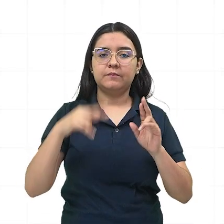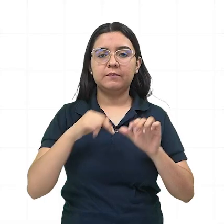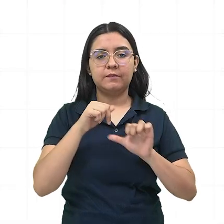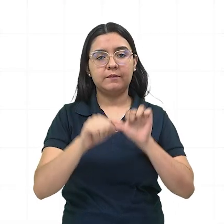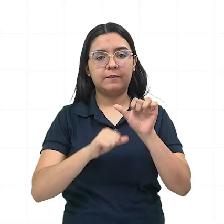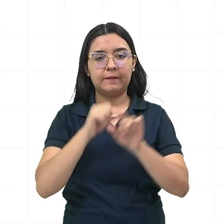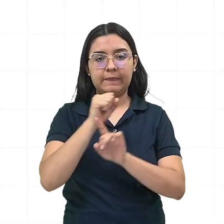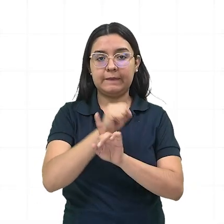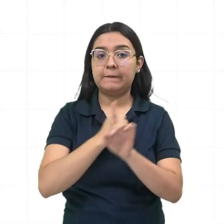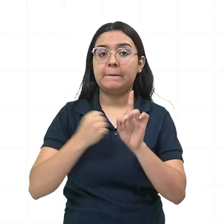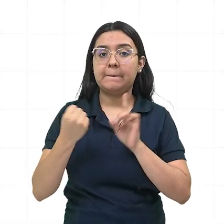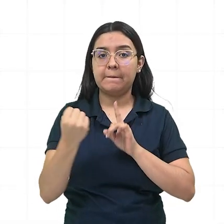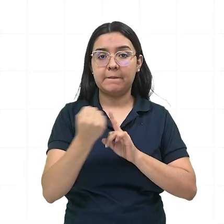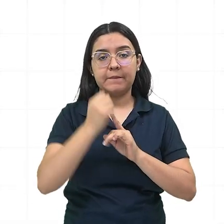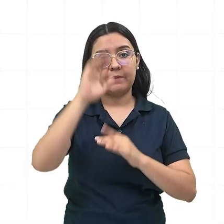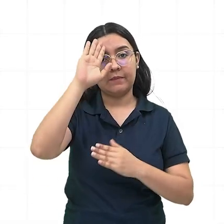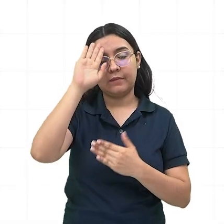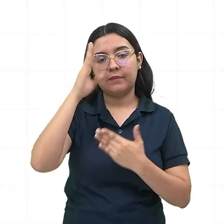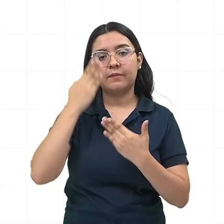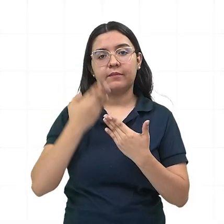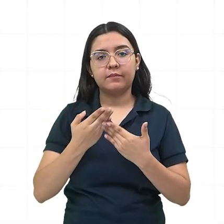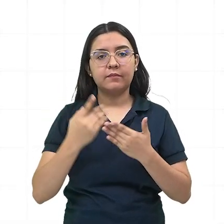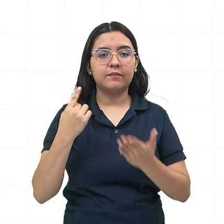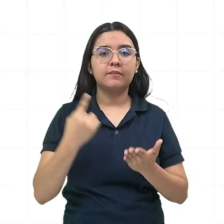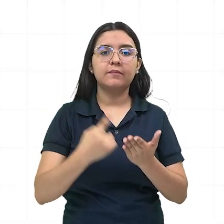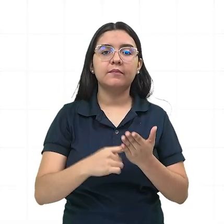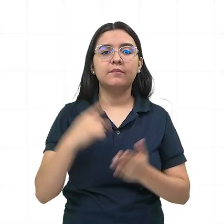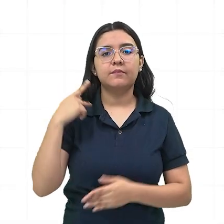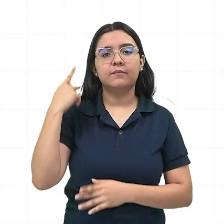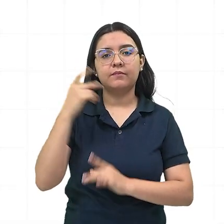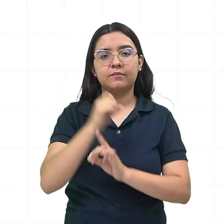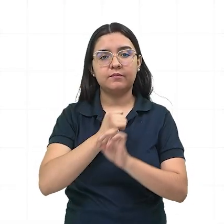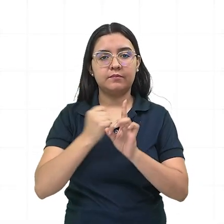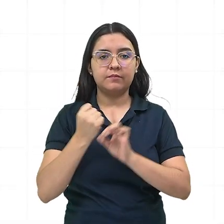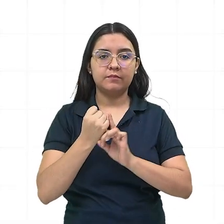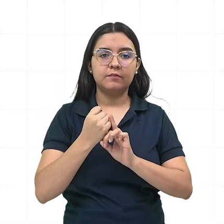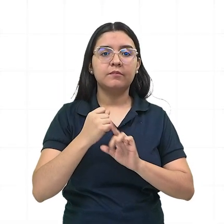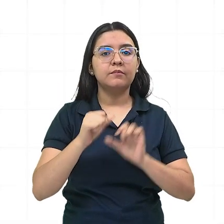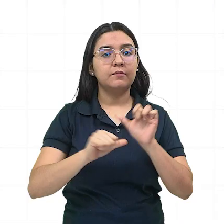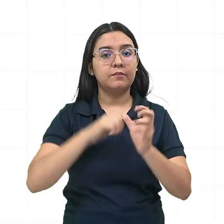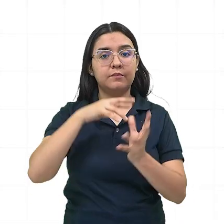transformação social. Crença e compromisso político e social para mudar o mundo.